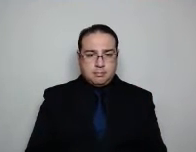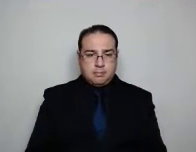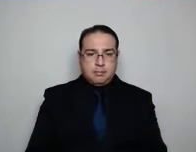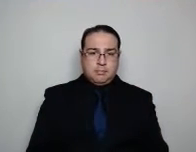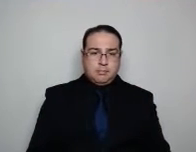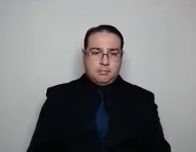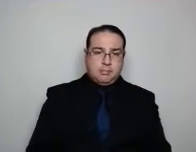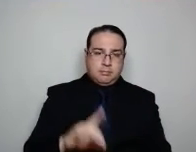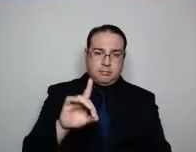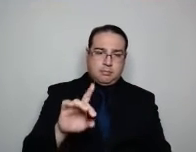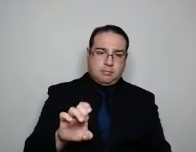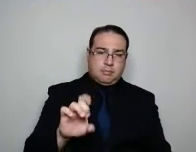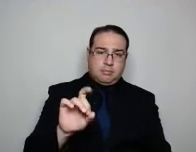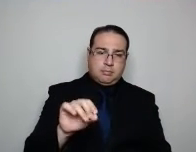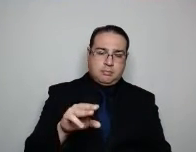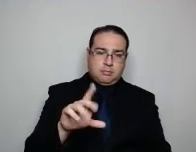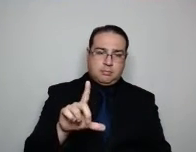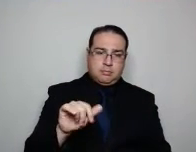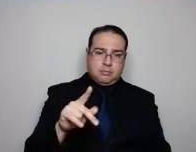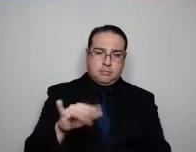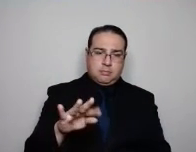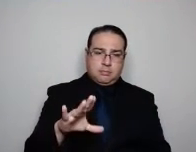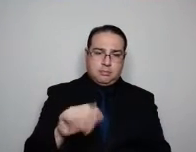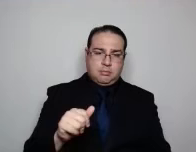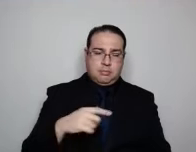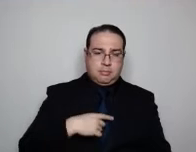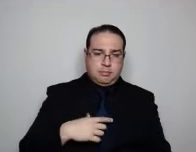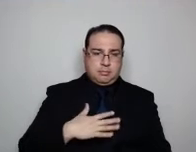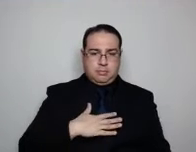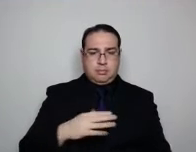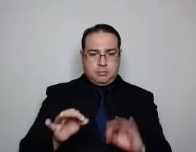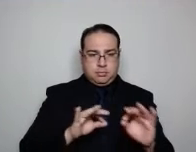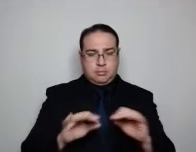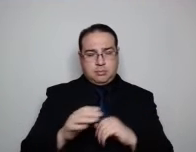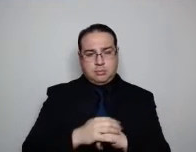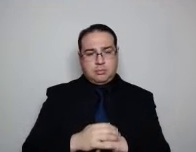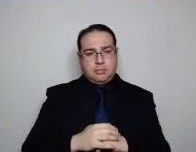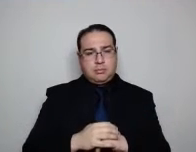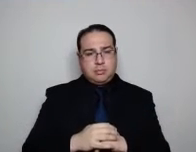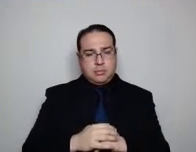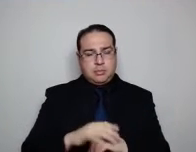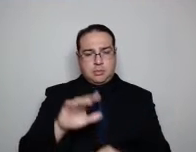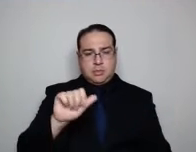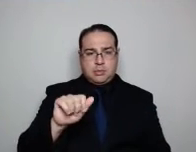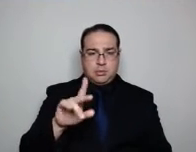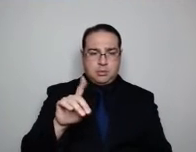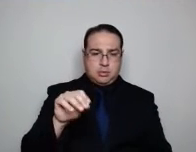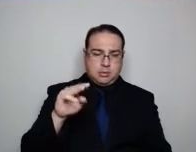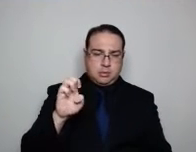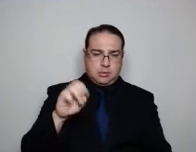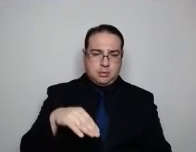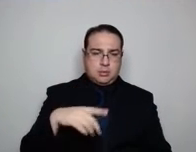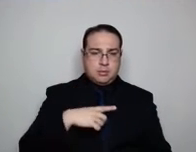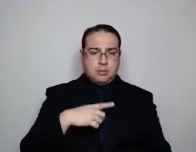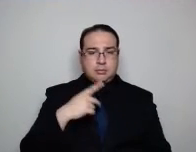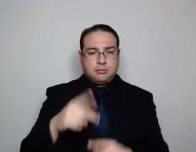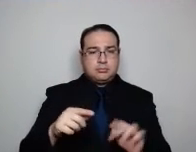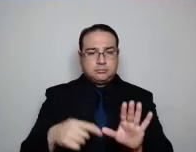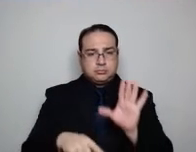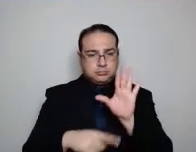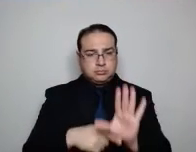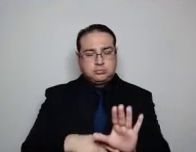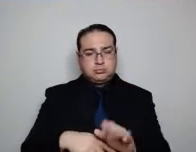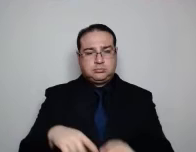dermolipectomia para correção do abdômen avental, tal, tal, tal. E que forneça as próteses